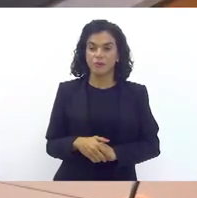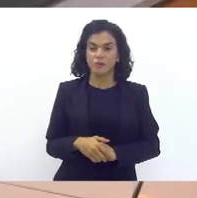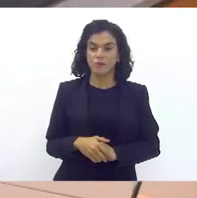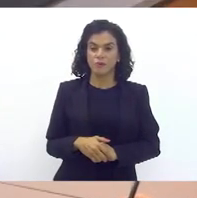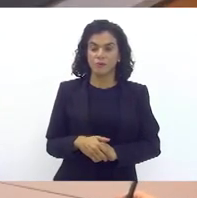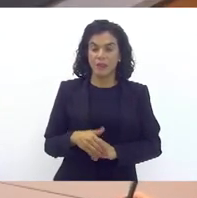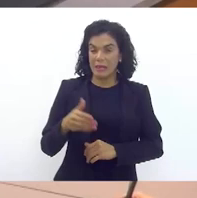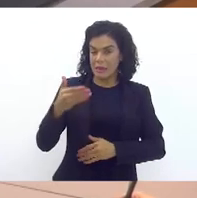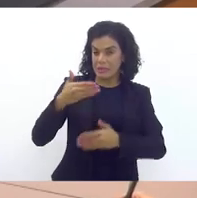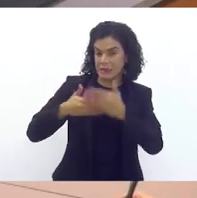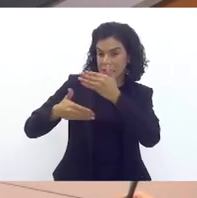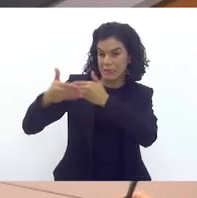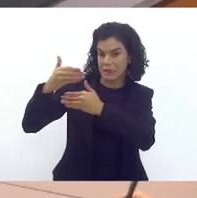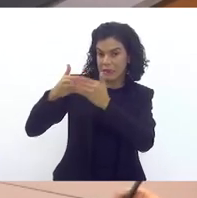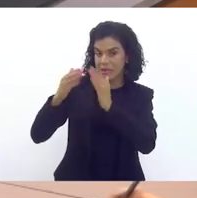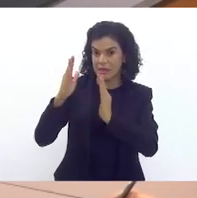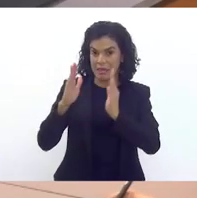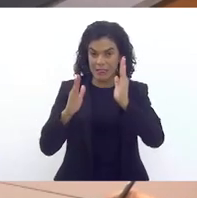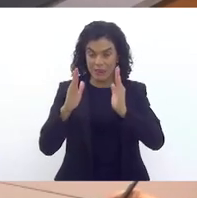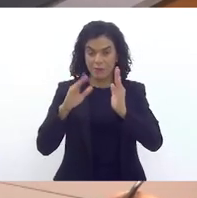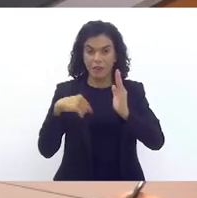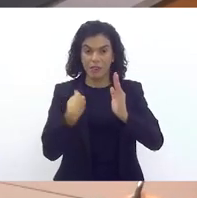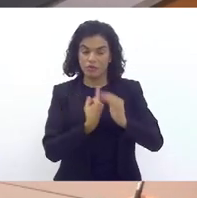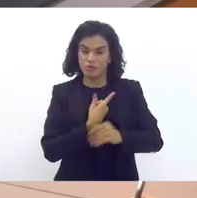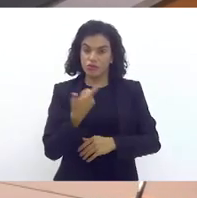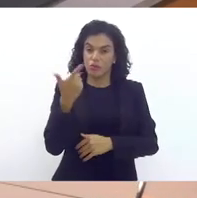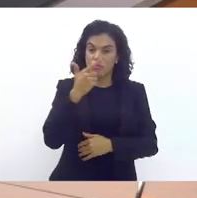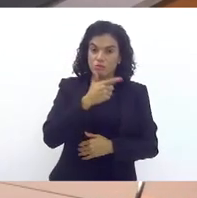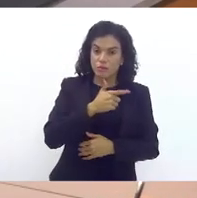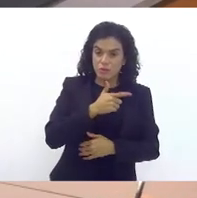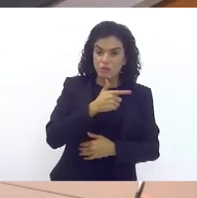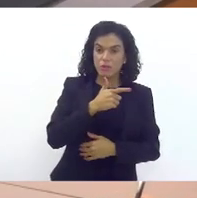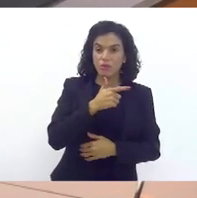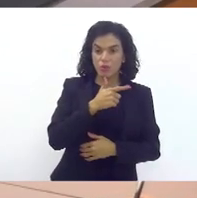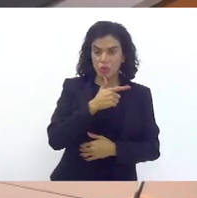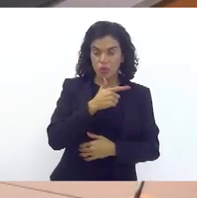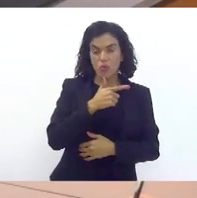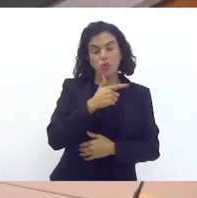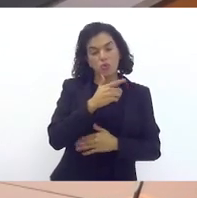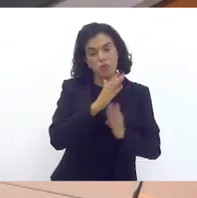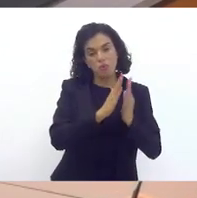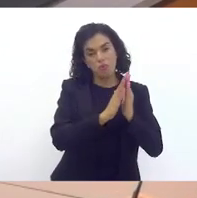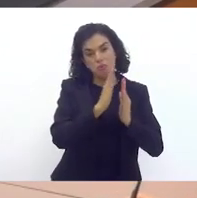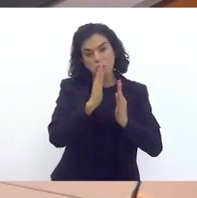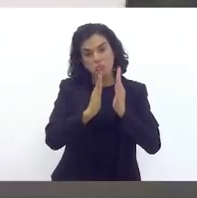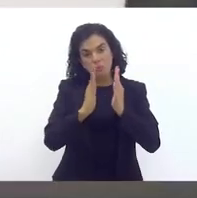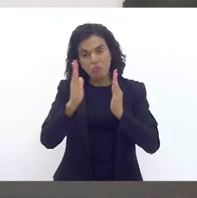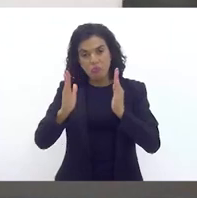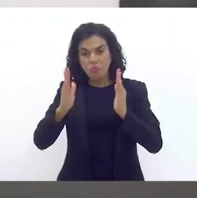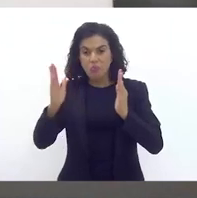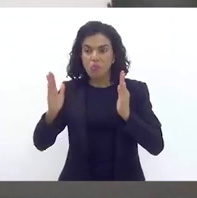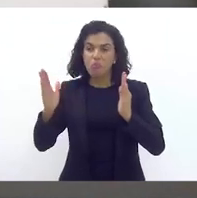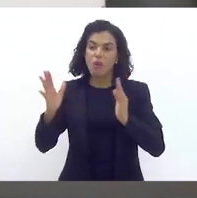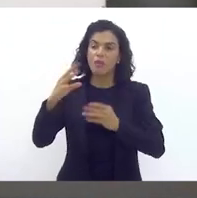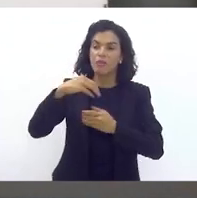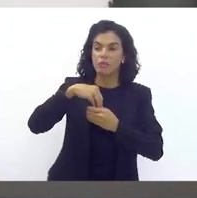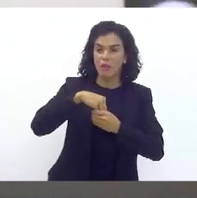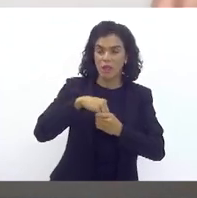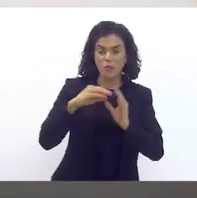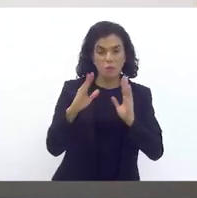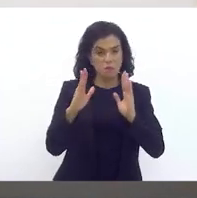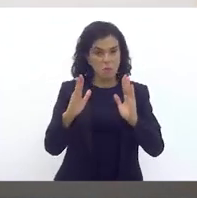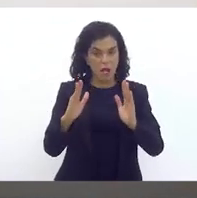na época, assim que nós conseguimos fazer os processos, nós abrimos todos os processos dentro do prazo